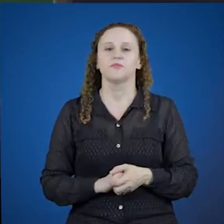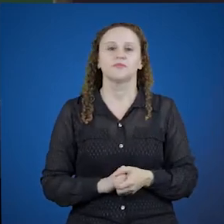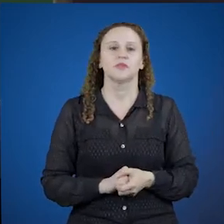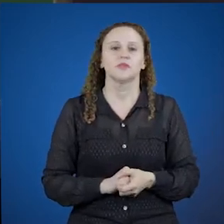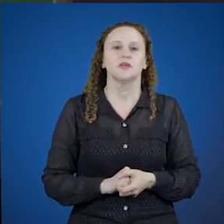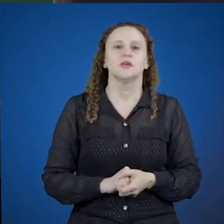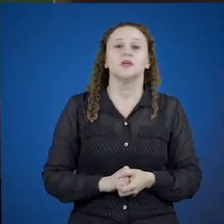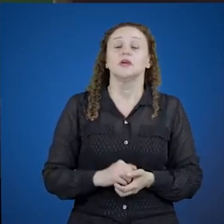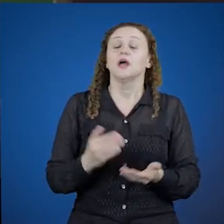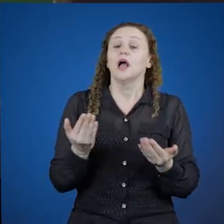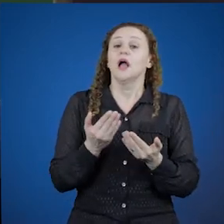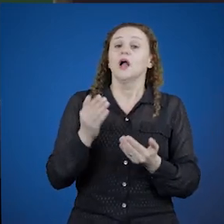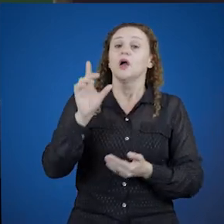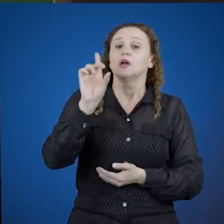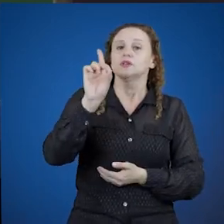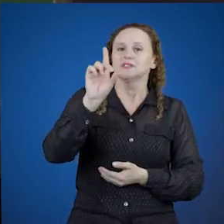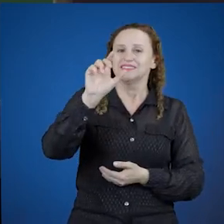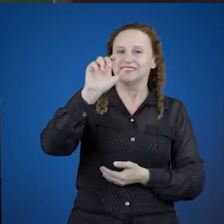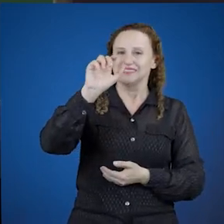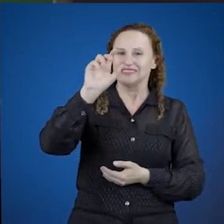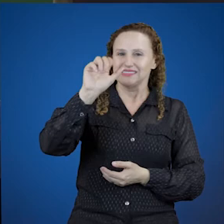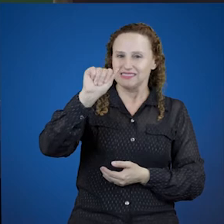no dativo